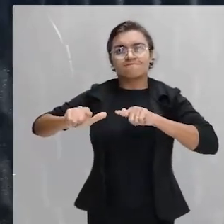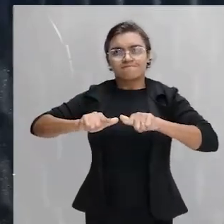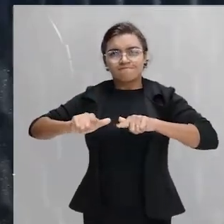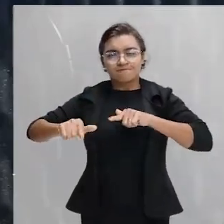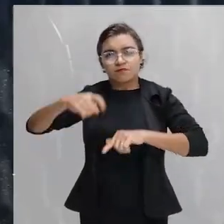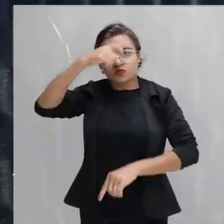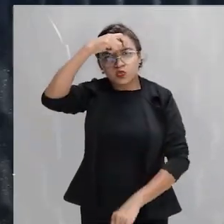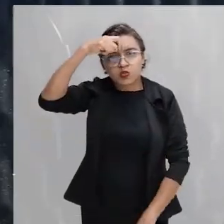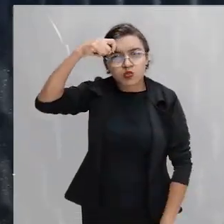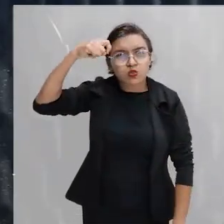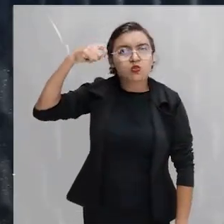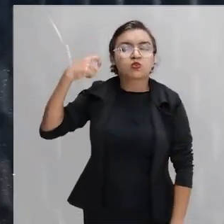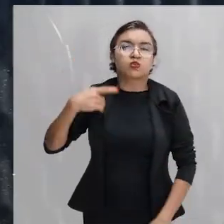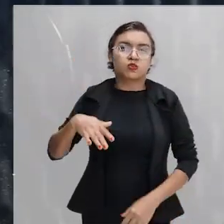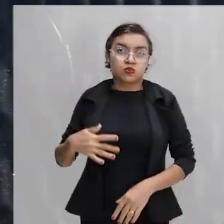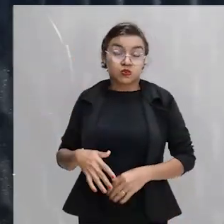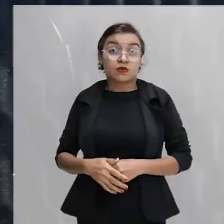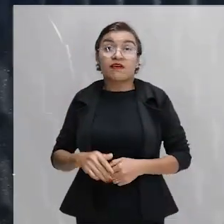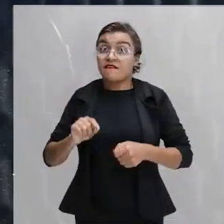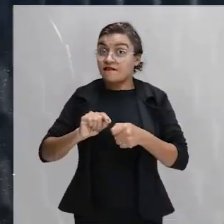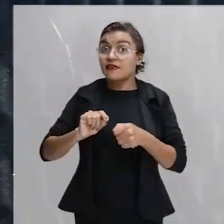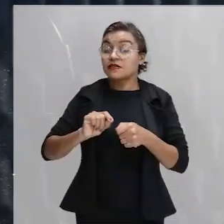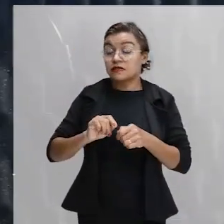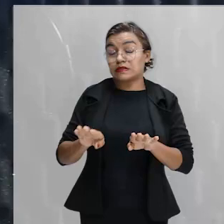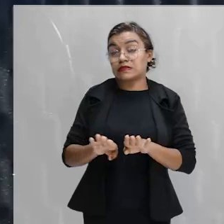representa labuta, o fazer